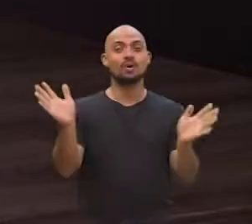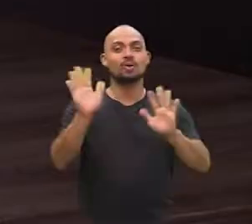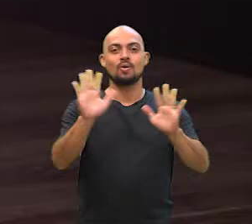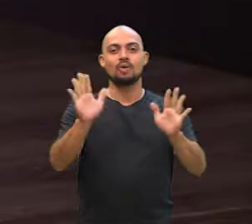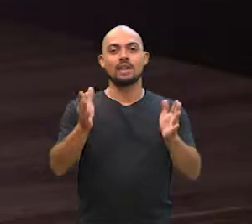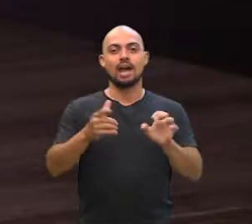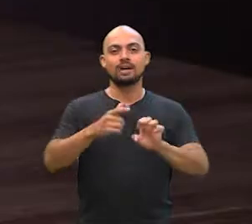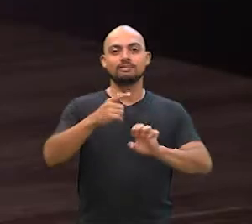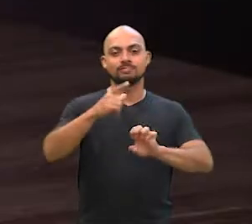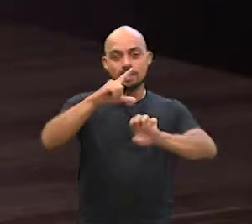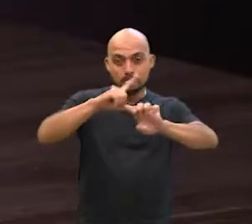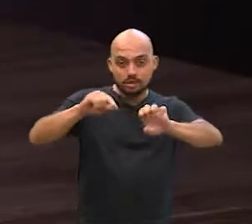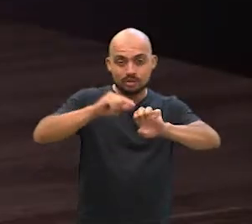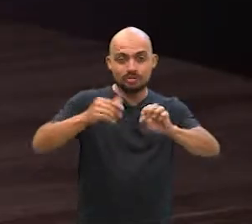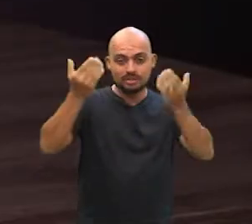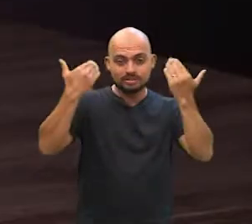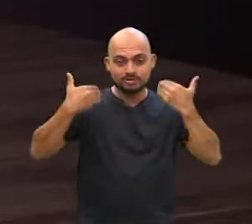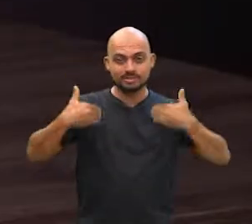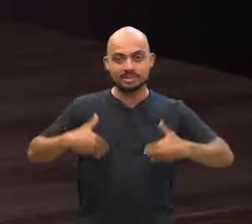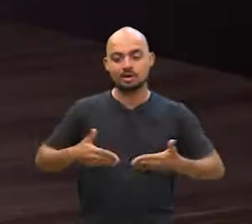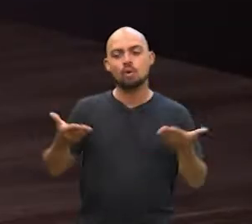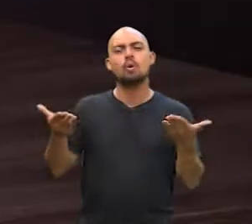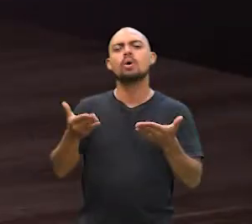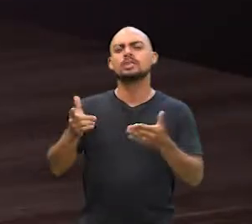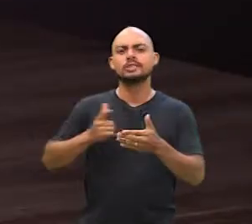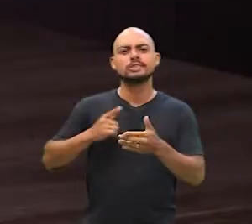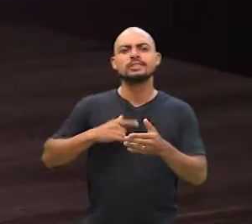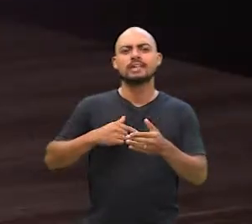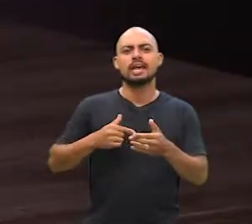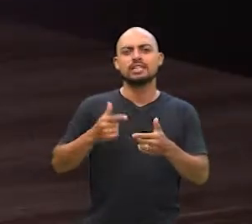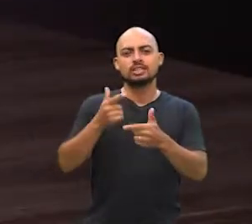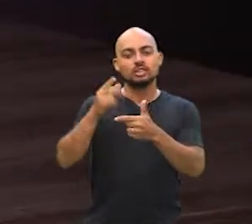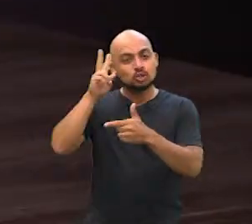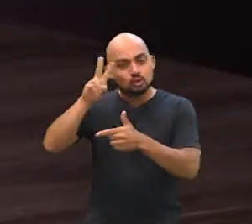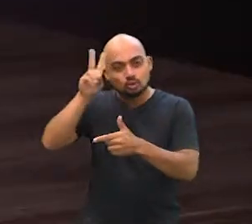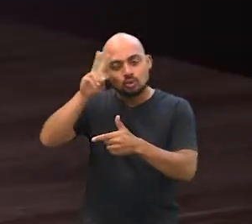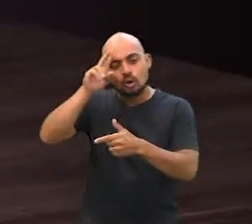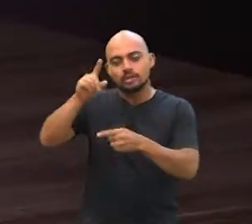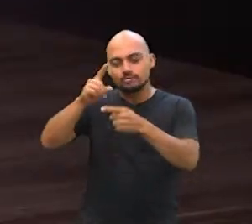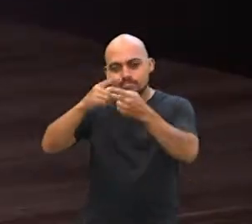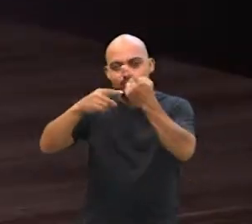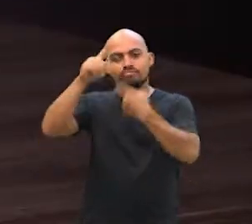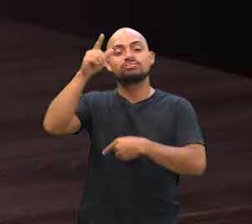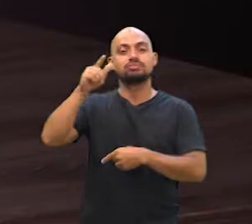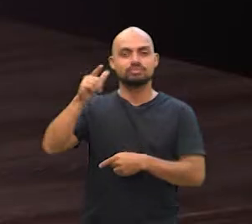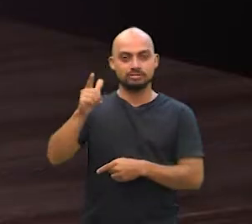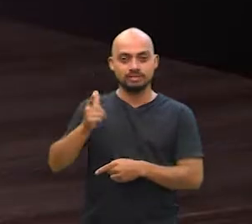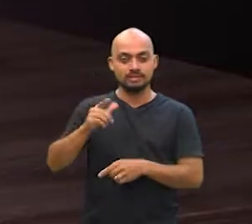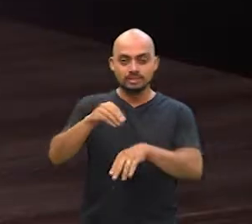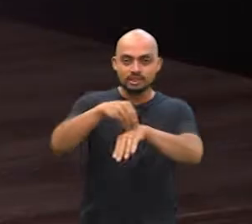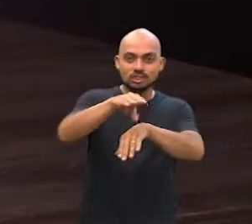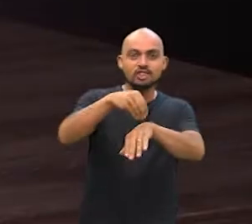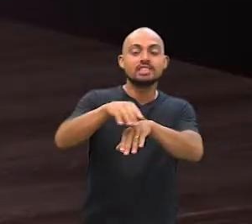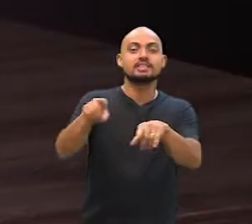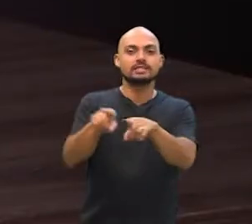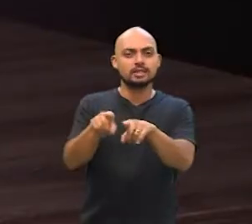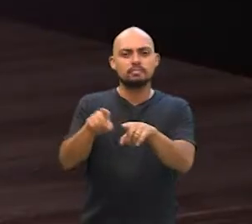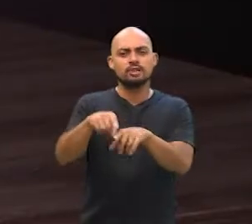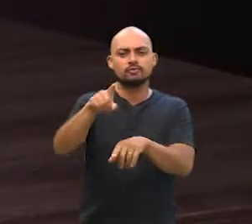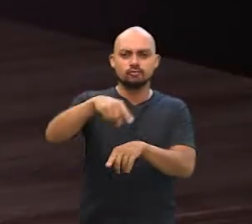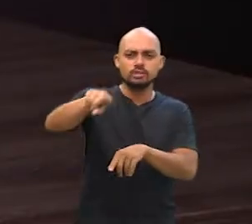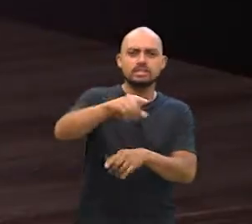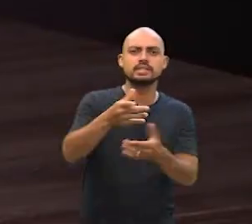Olá, o Ser Empreendedor de hoje vai trazer mais cases, mais histórias de superação, mais dicas para você que